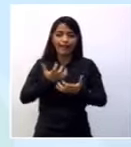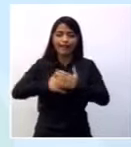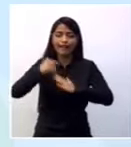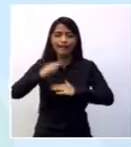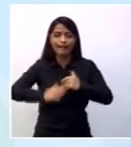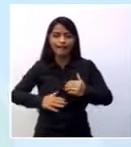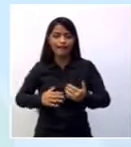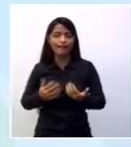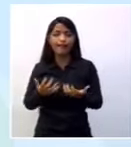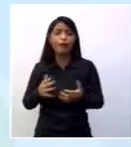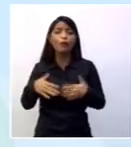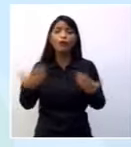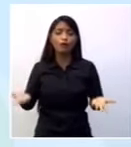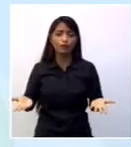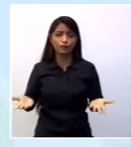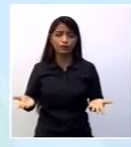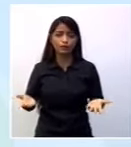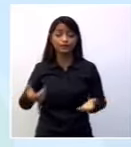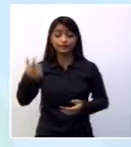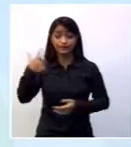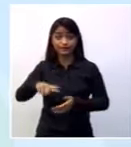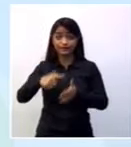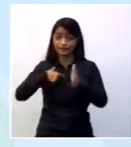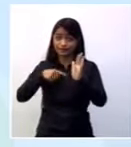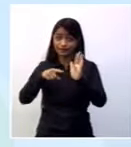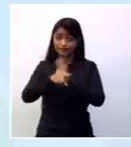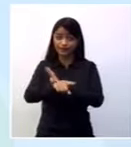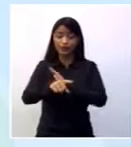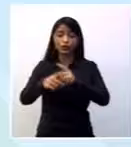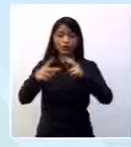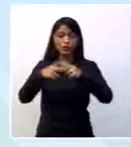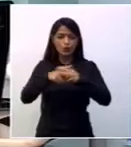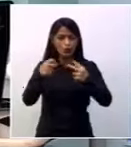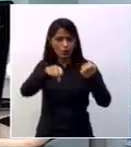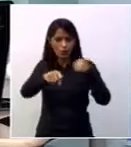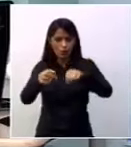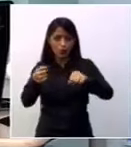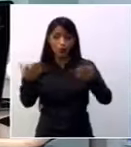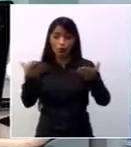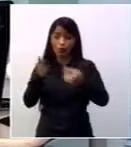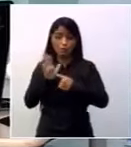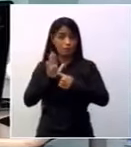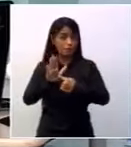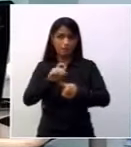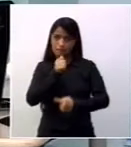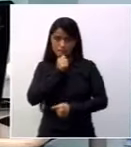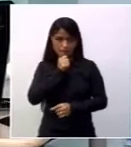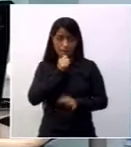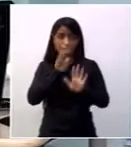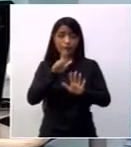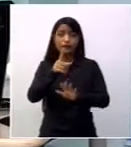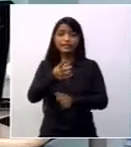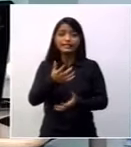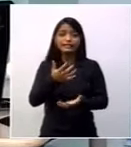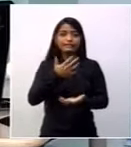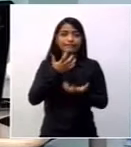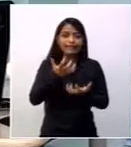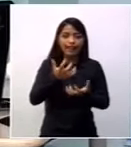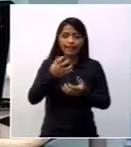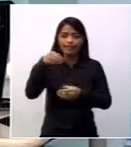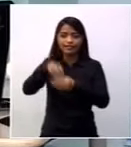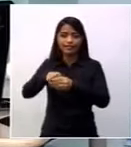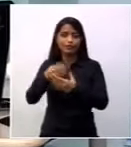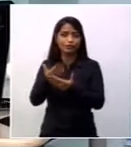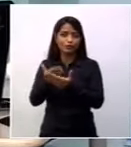aí. Qual atividade de luta que nós não apresentamos, mas que você gostaria que tivesse lá na sua